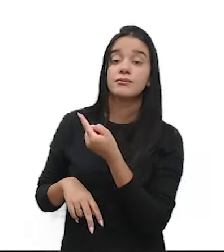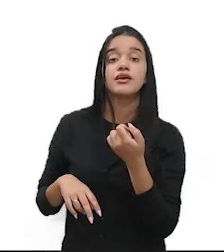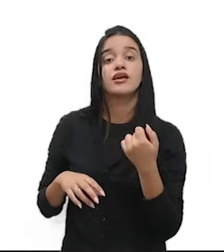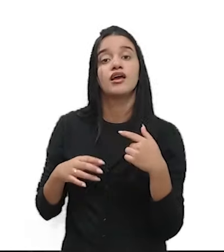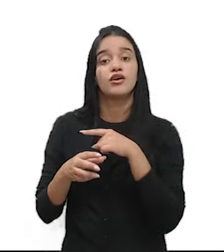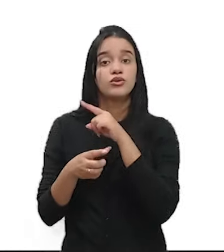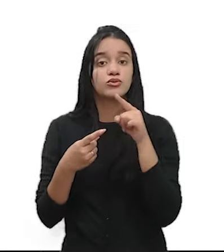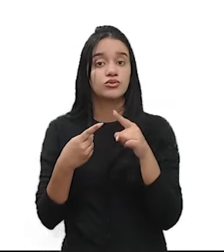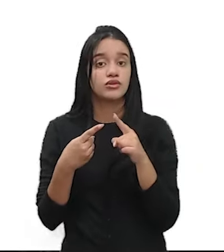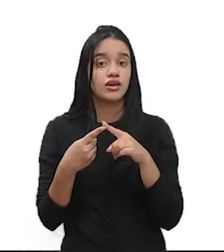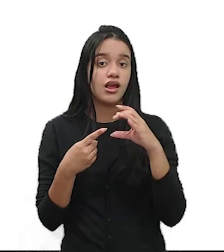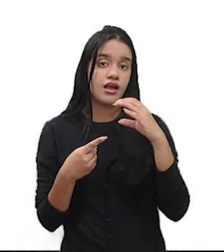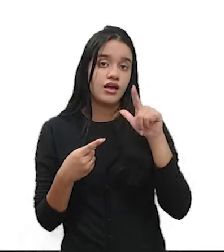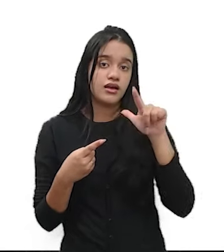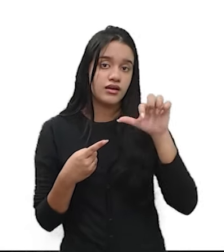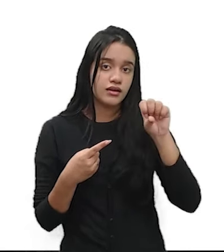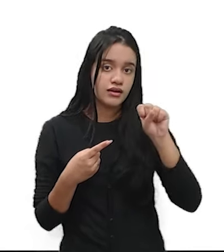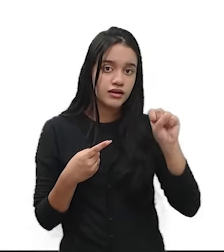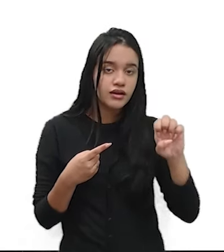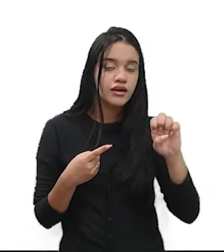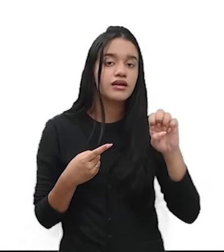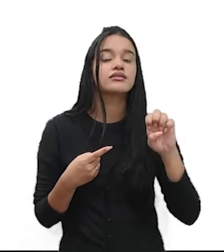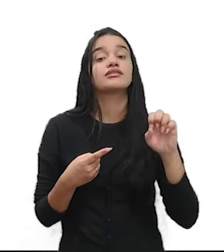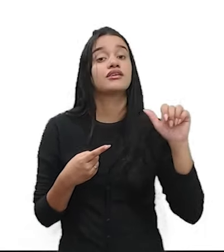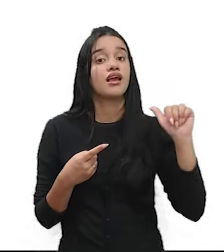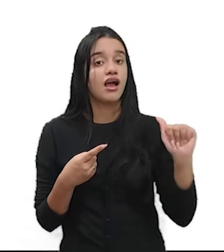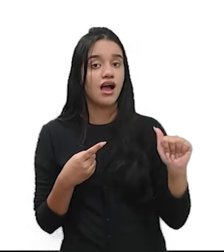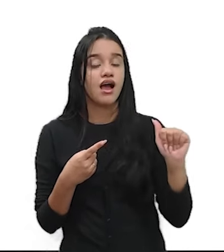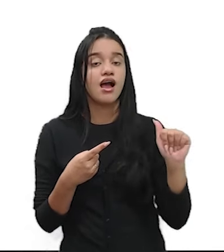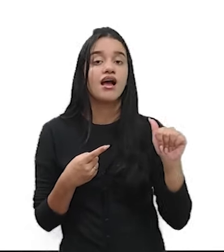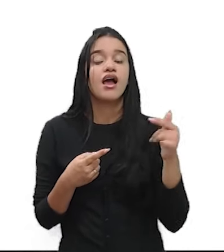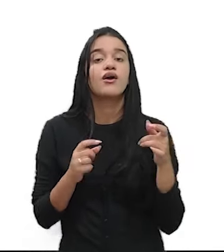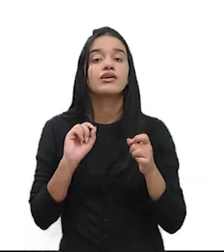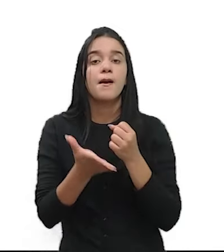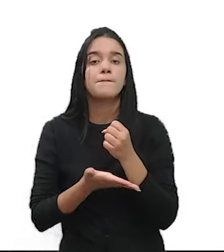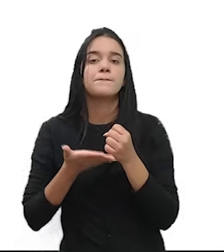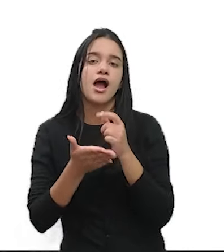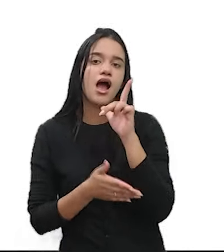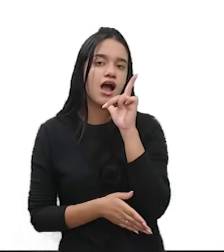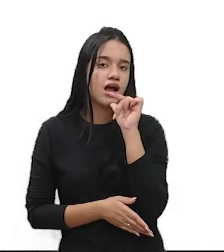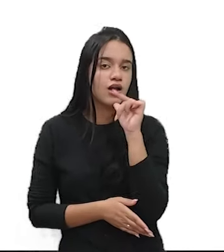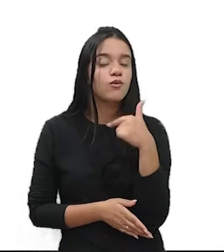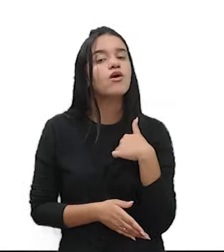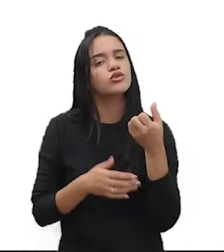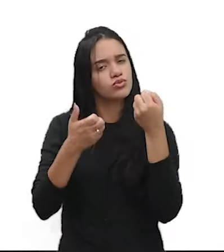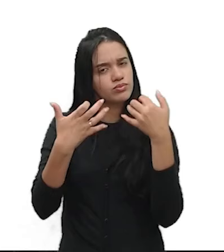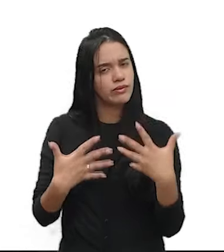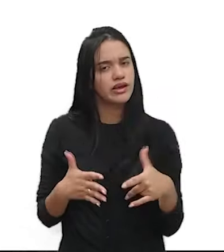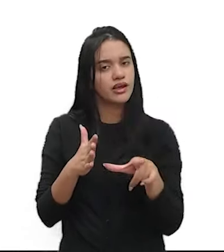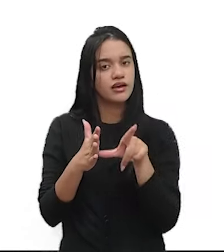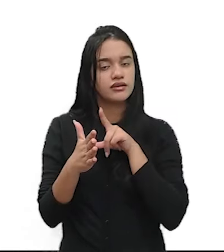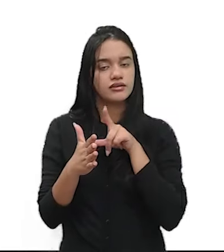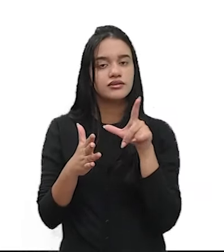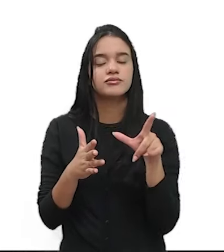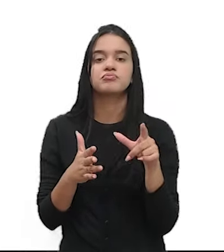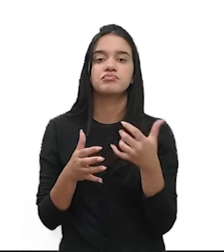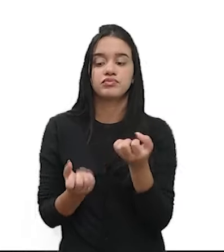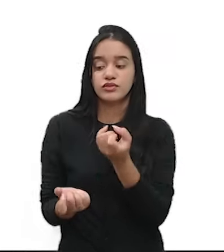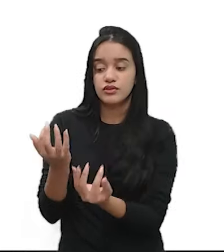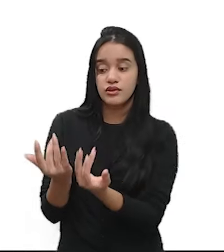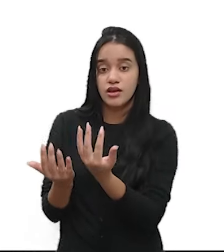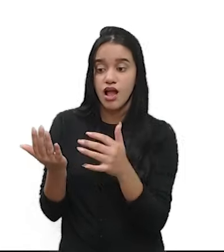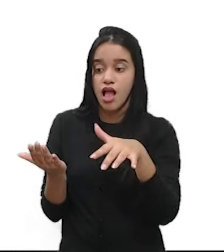A O o que seria excelente é um extintor a base d'água por quê Como eu havia falado anteriormente ele não queima só